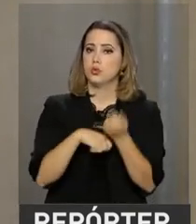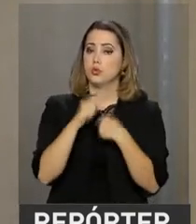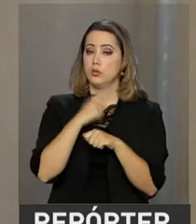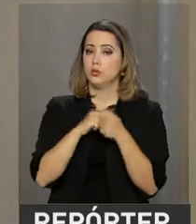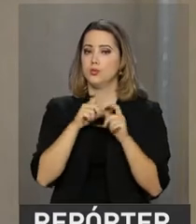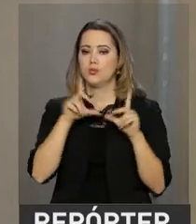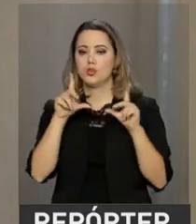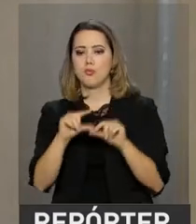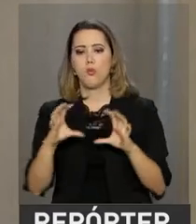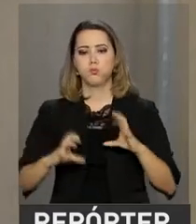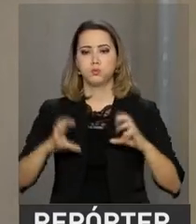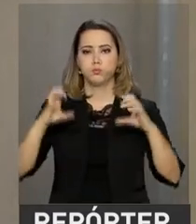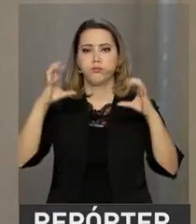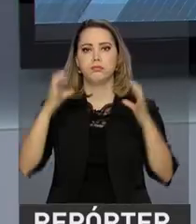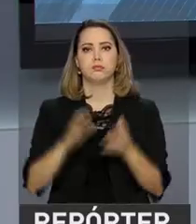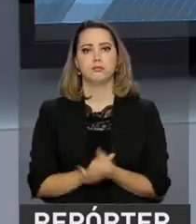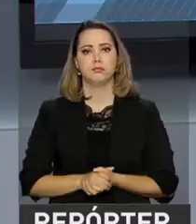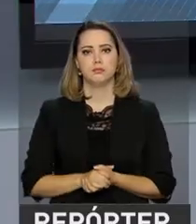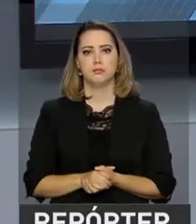baixo carbono no longo prazo.